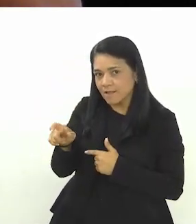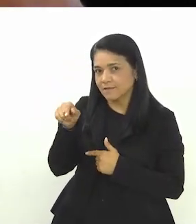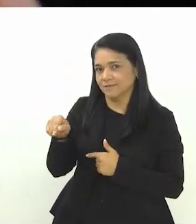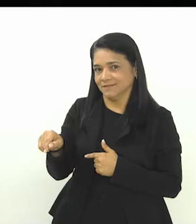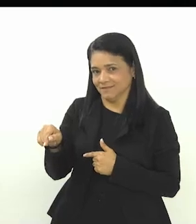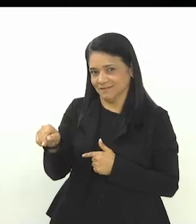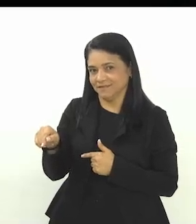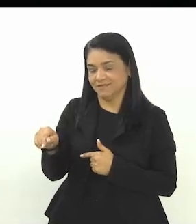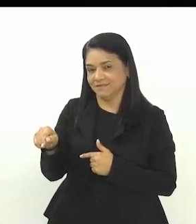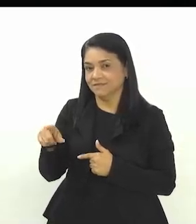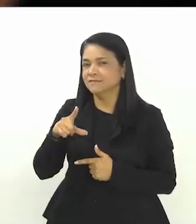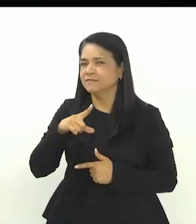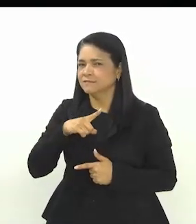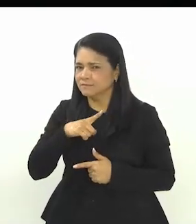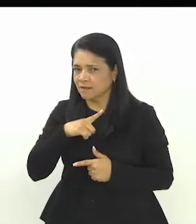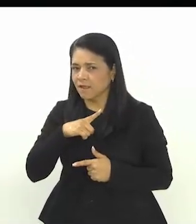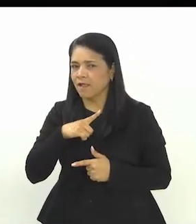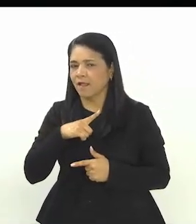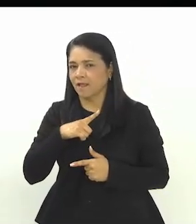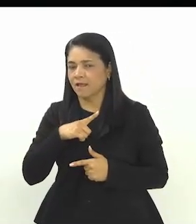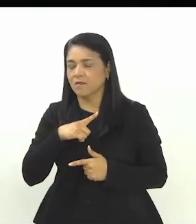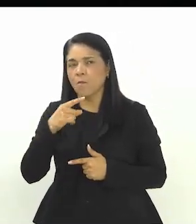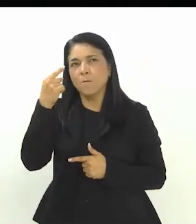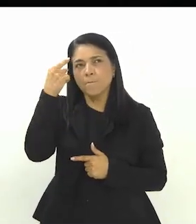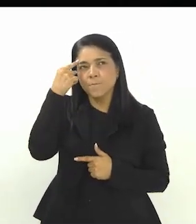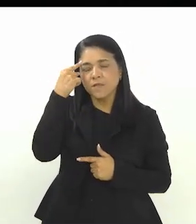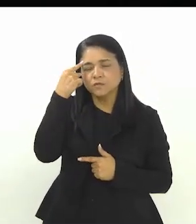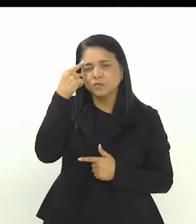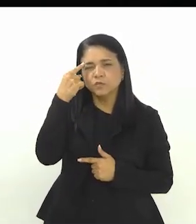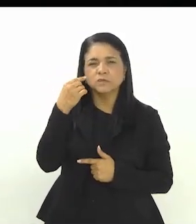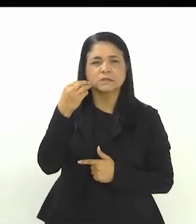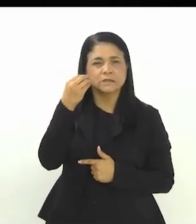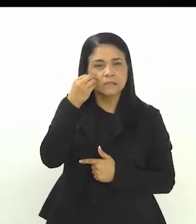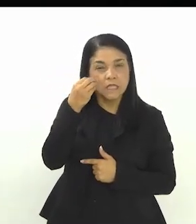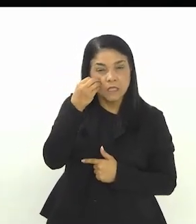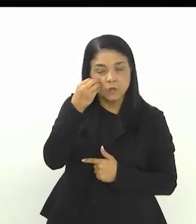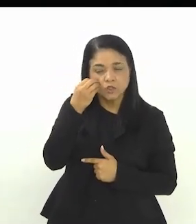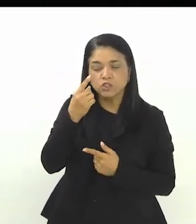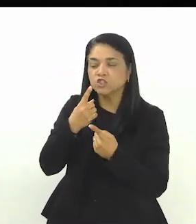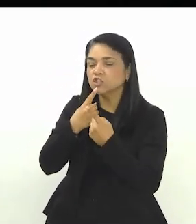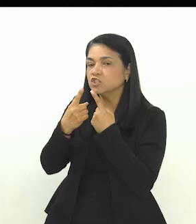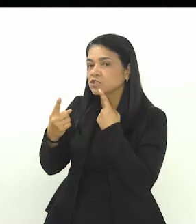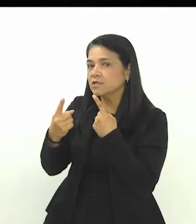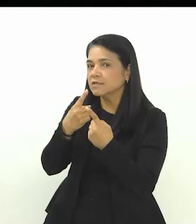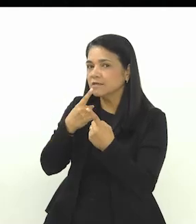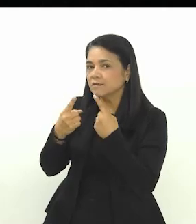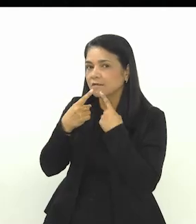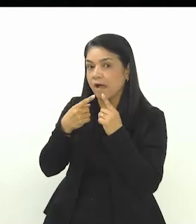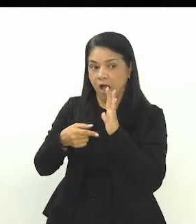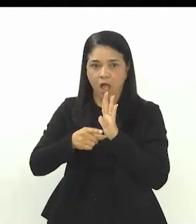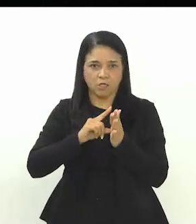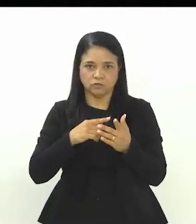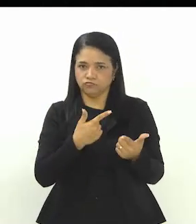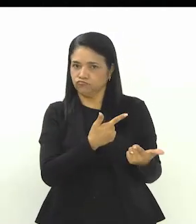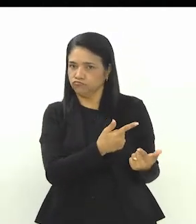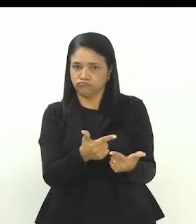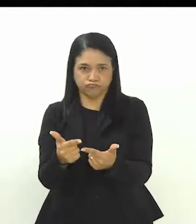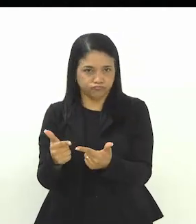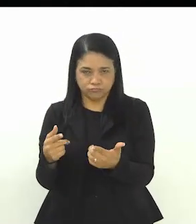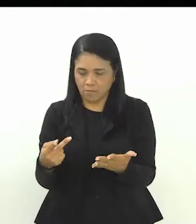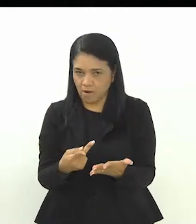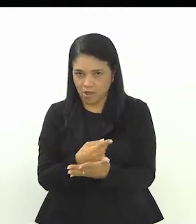dele, né? Ele tem aquilo, então a primeira coisa que eu tento fazer é nesse primeiro diálogo, coisa que não acontecia